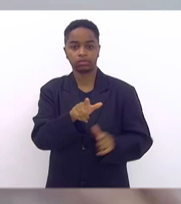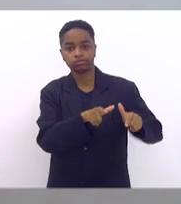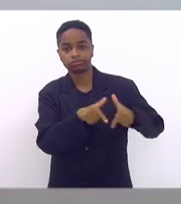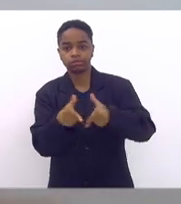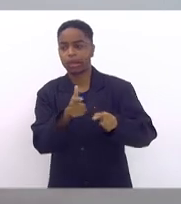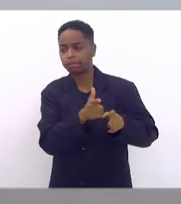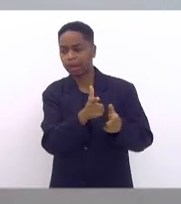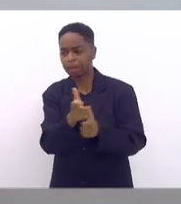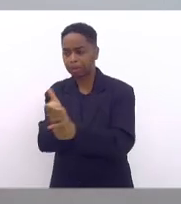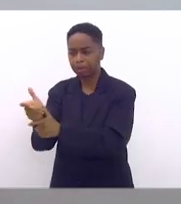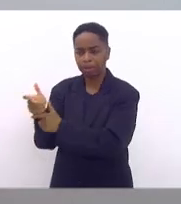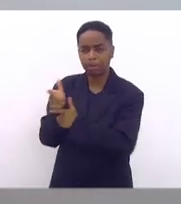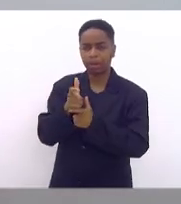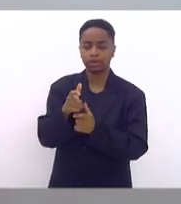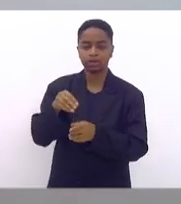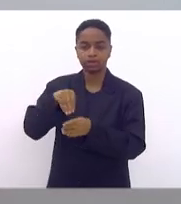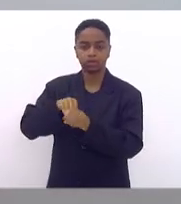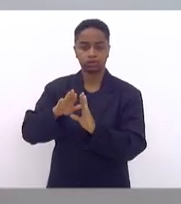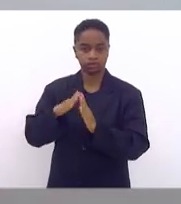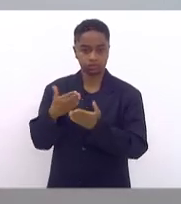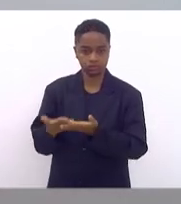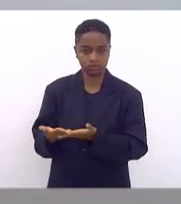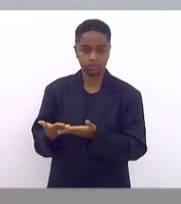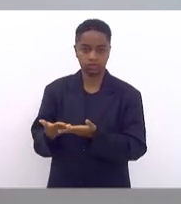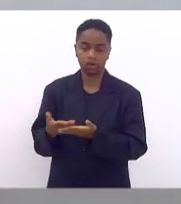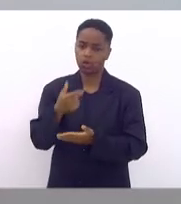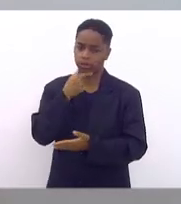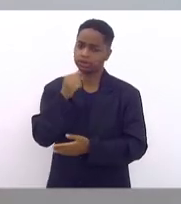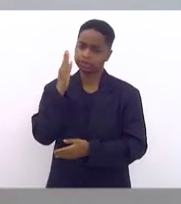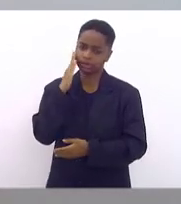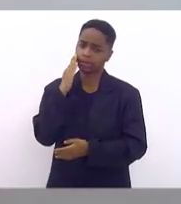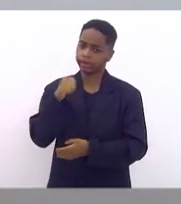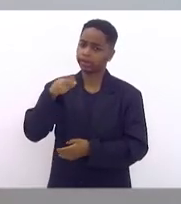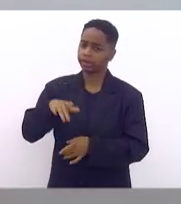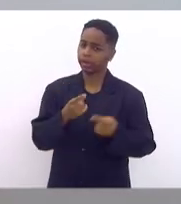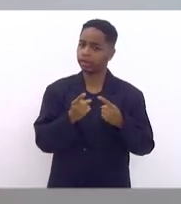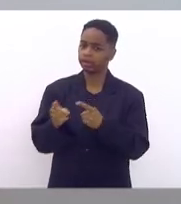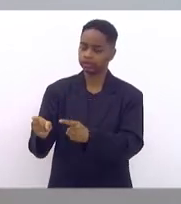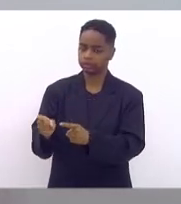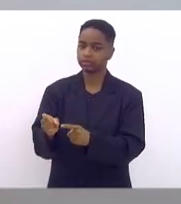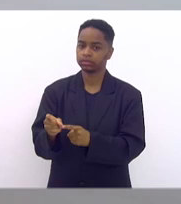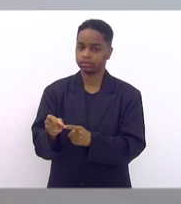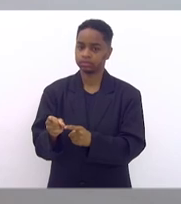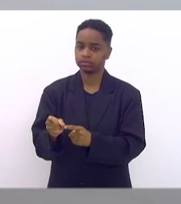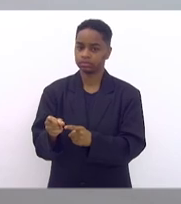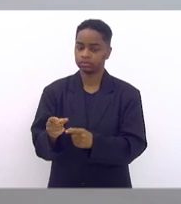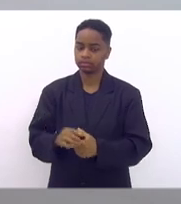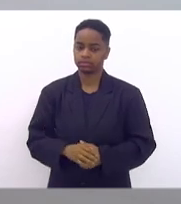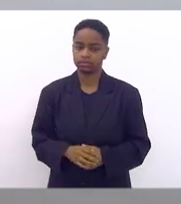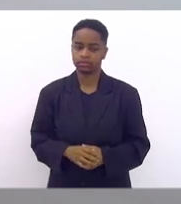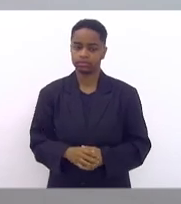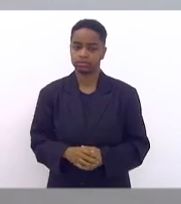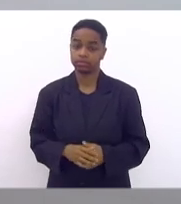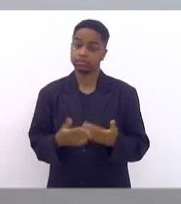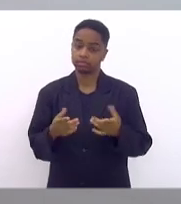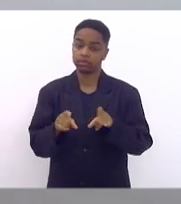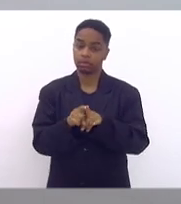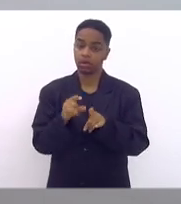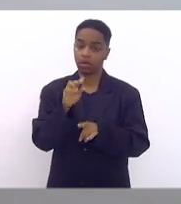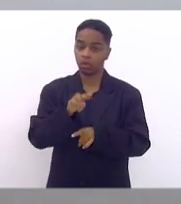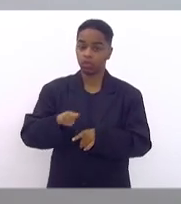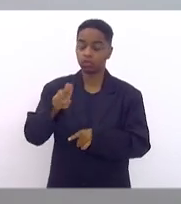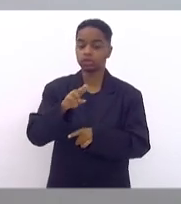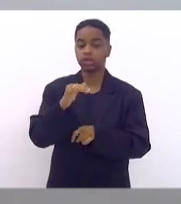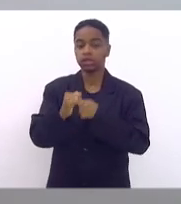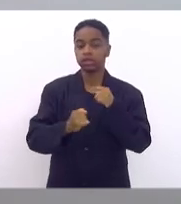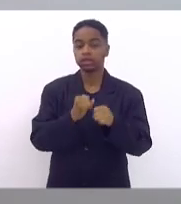atiram dentro das escolas, eles sabem o que eles estão atacando, né? E eles usam a internet, sim, eles usam a Deep Web para